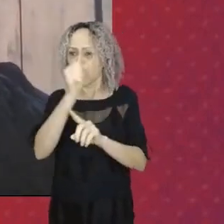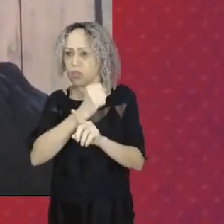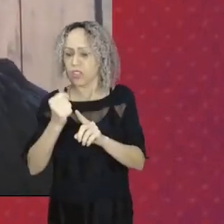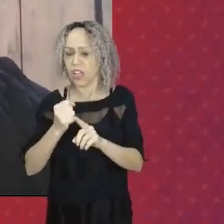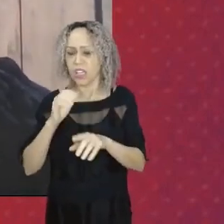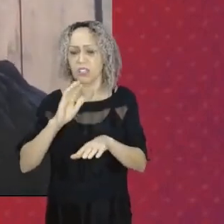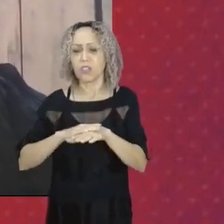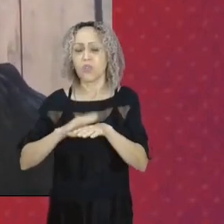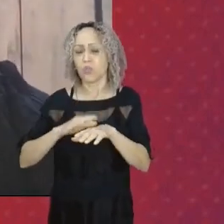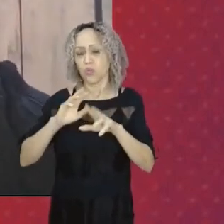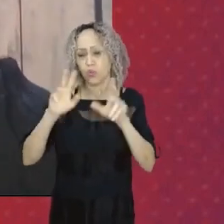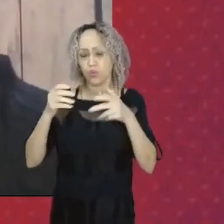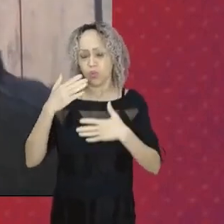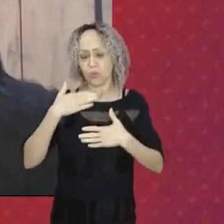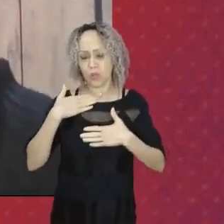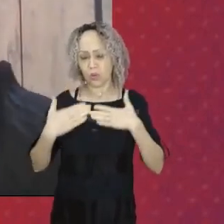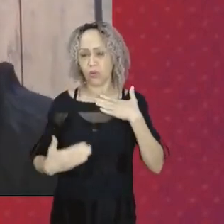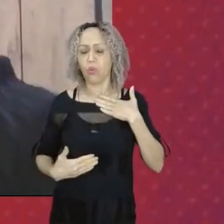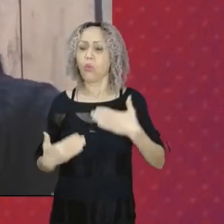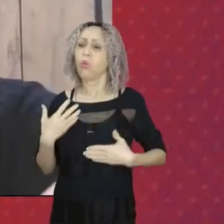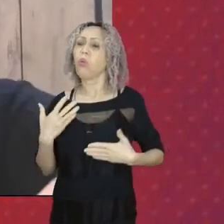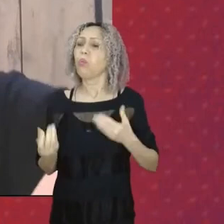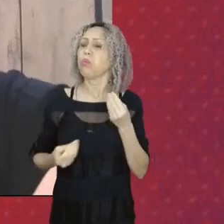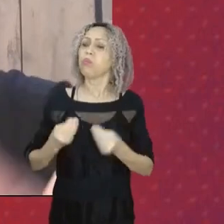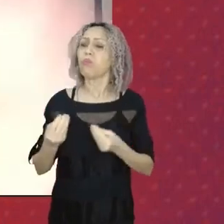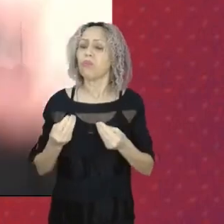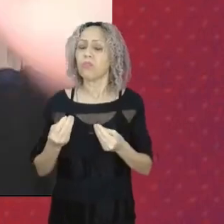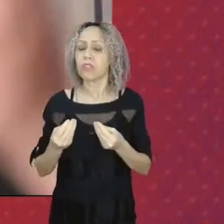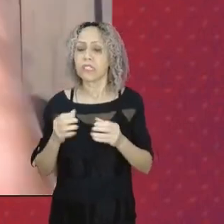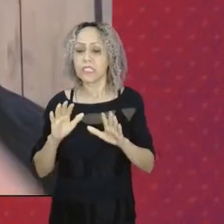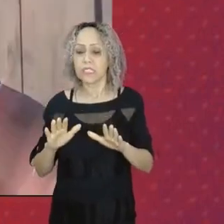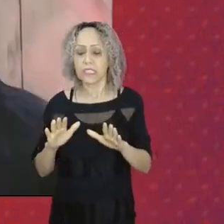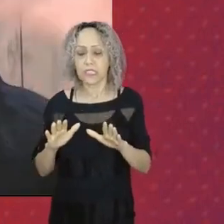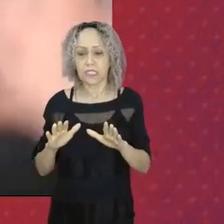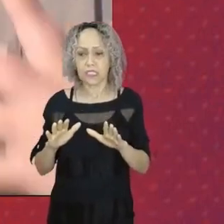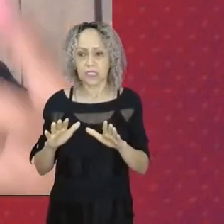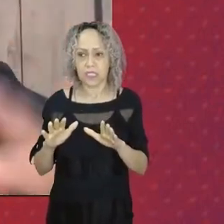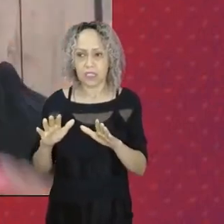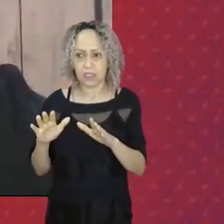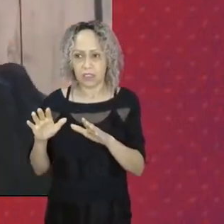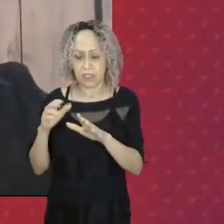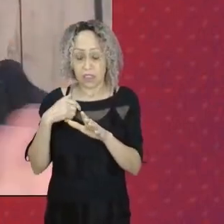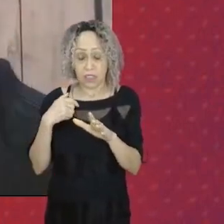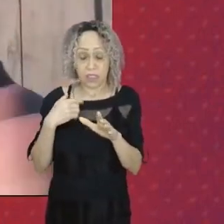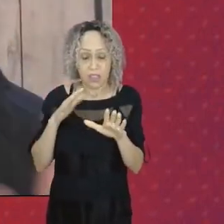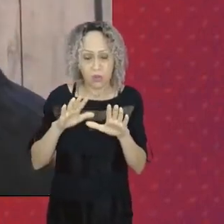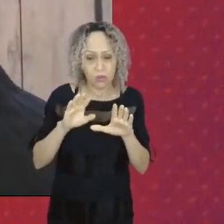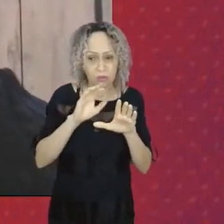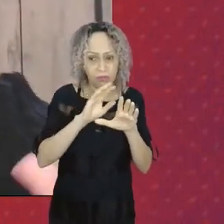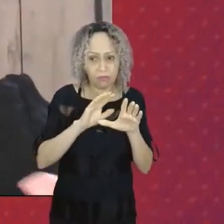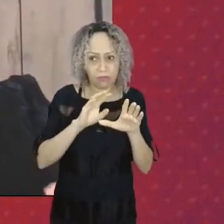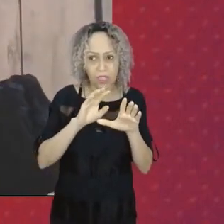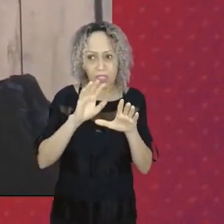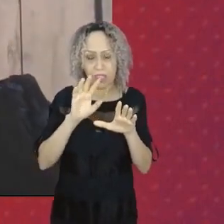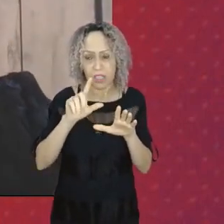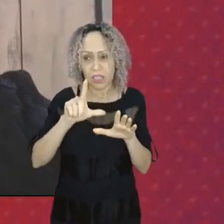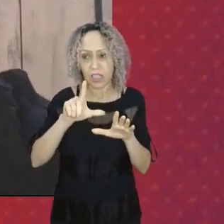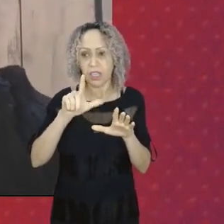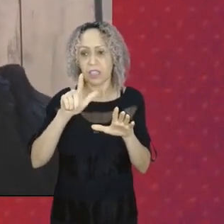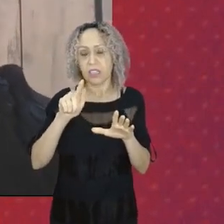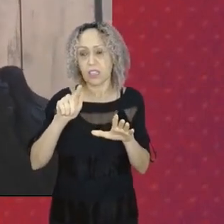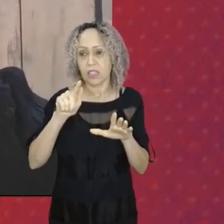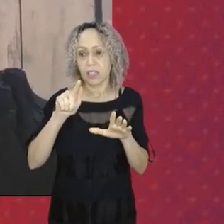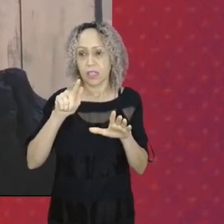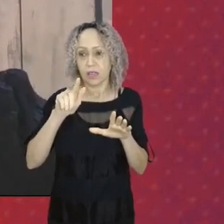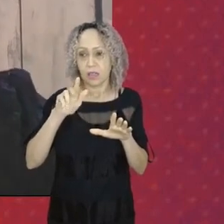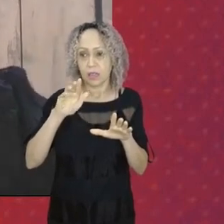Né? Então, é nesse momento então, que eu me desprendo um pouco desse grupo, né? Crio novos coletivos, então, que eu criei aí